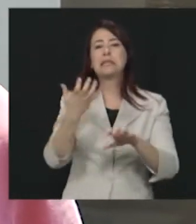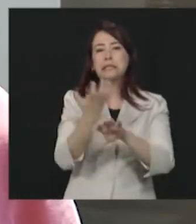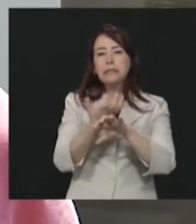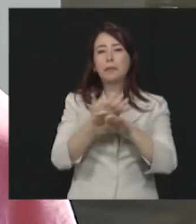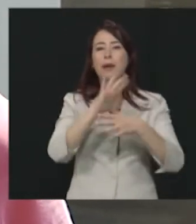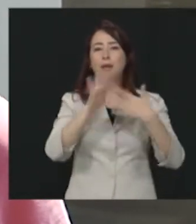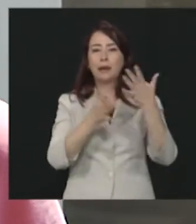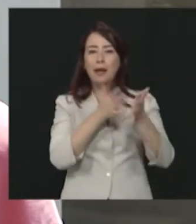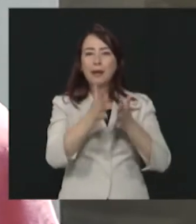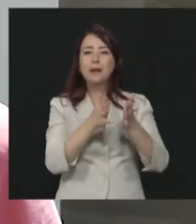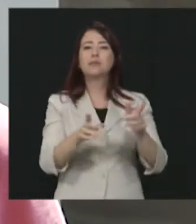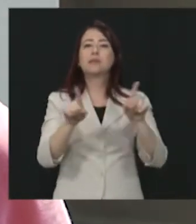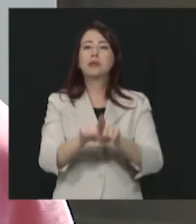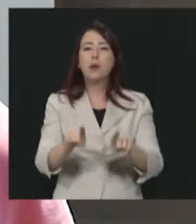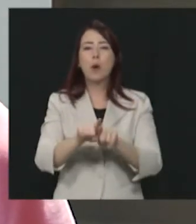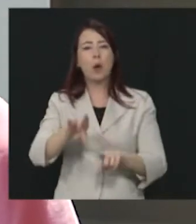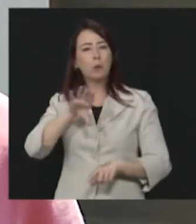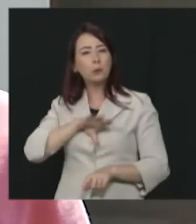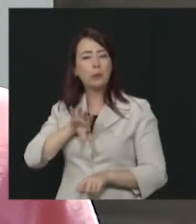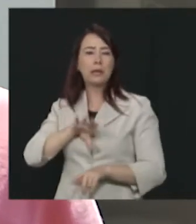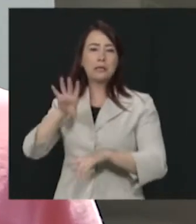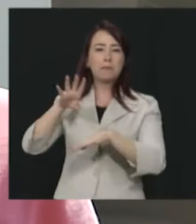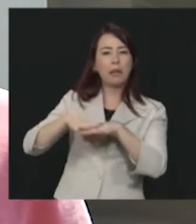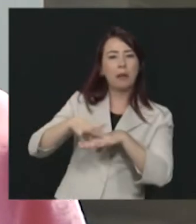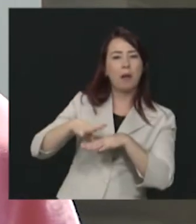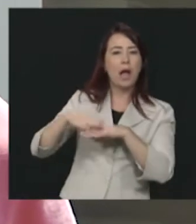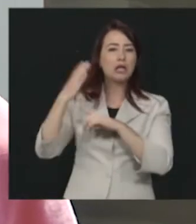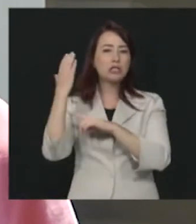tudo. Essa aí sim, teria que ser. Por quê?